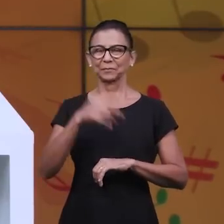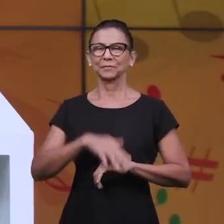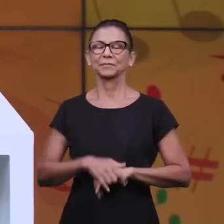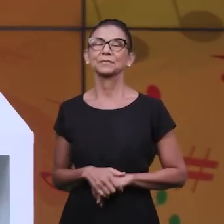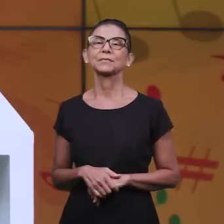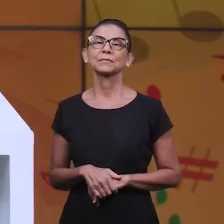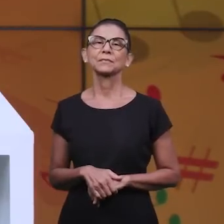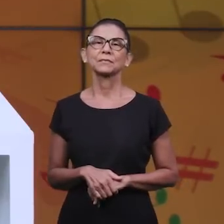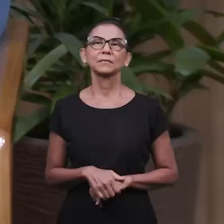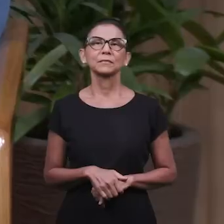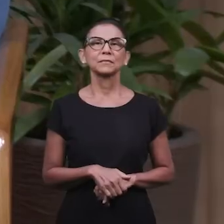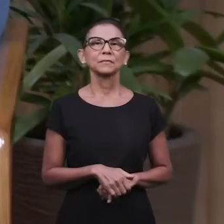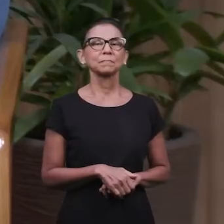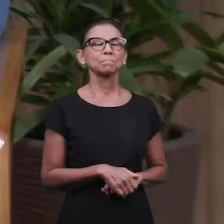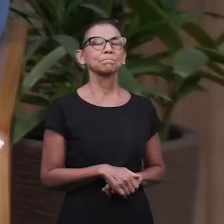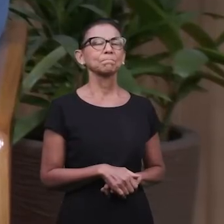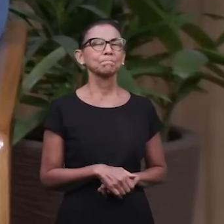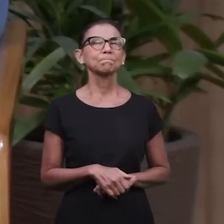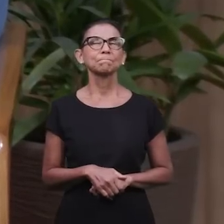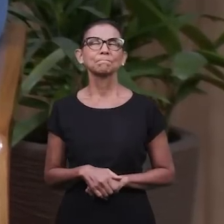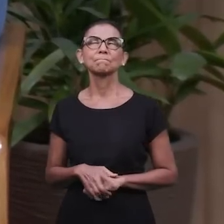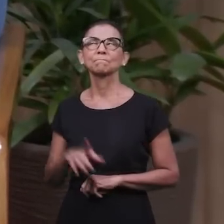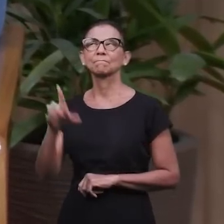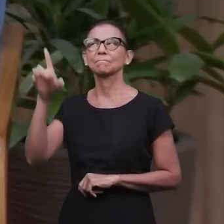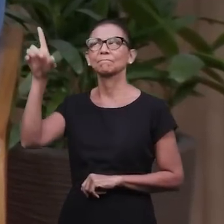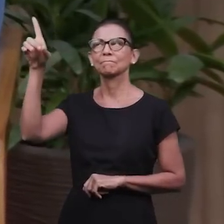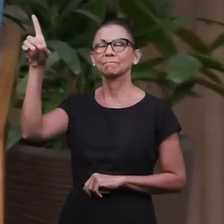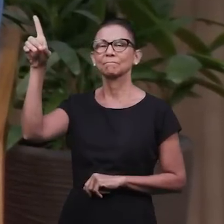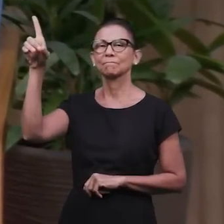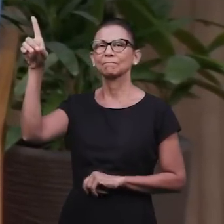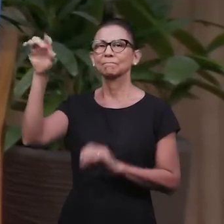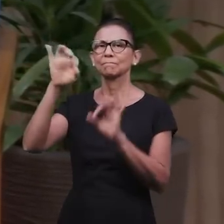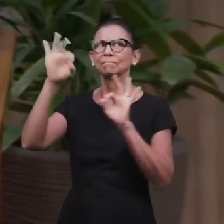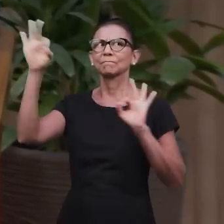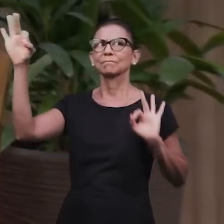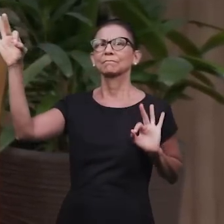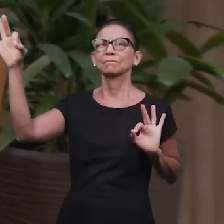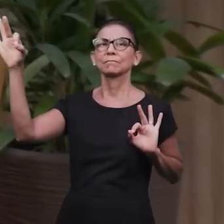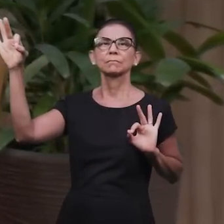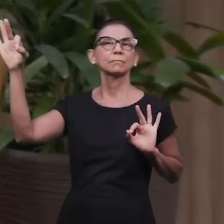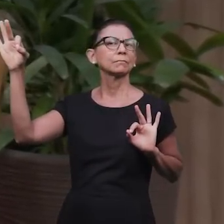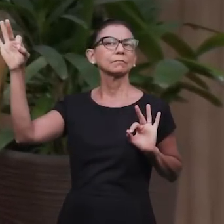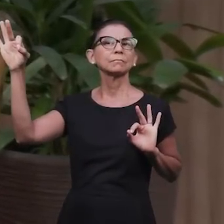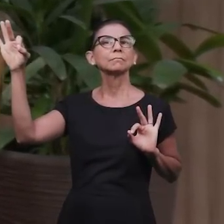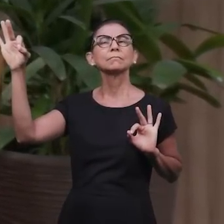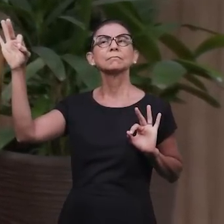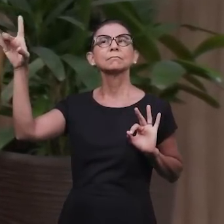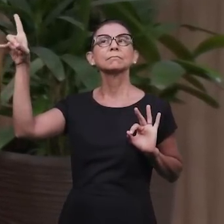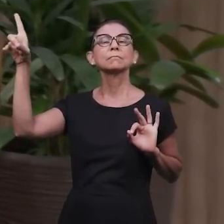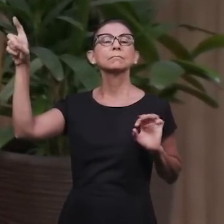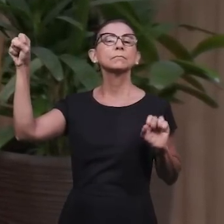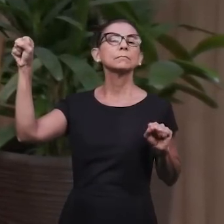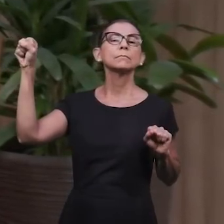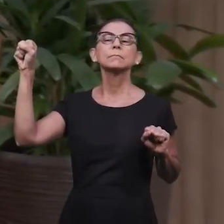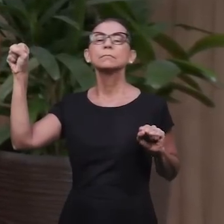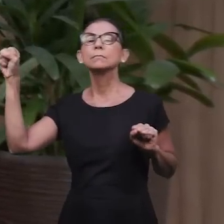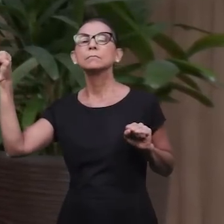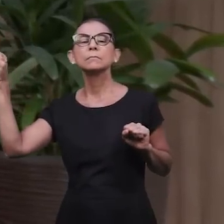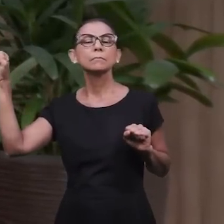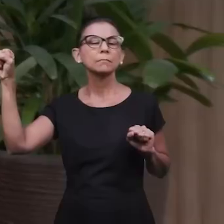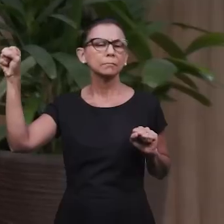A paz do Senhor. O nosso Deus não é um Deus distante. Ele olha para nós e nos